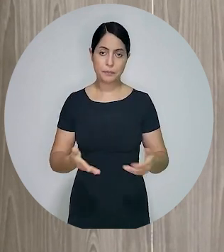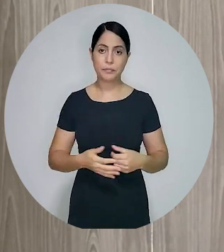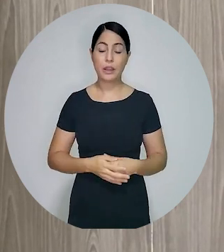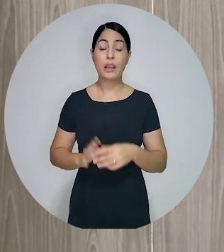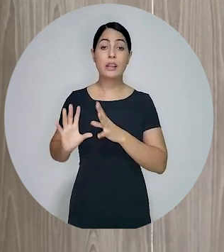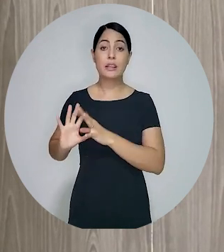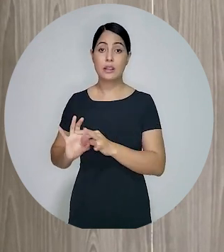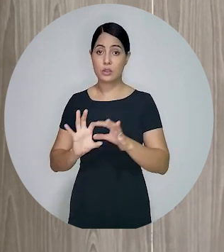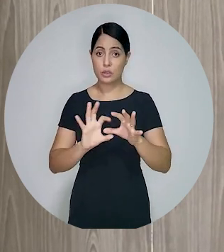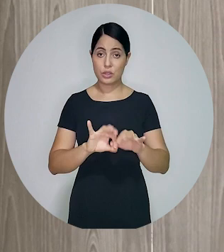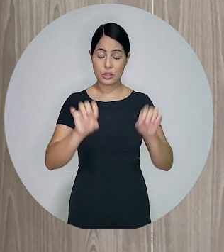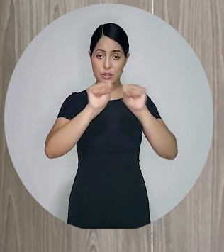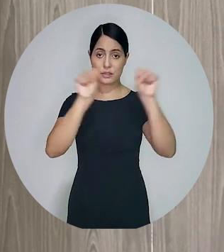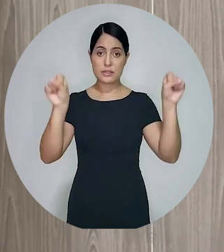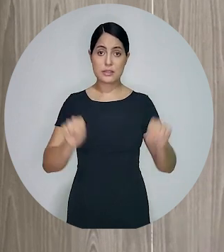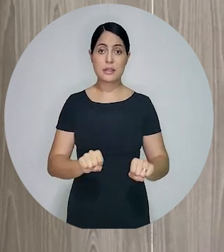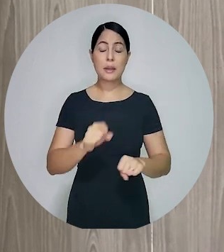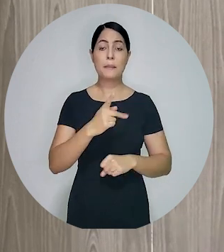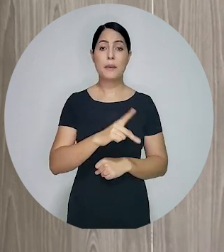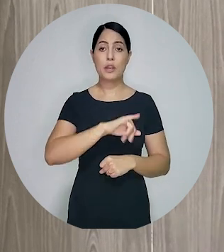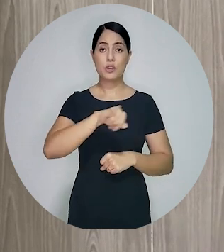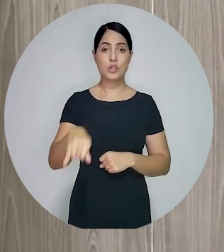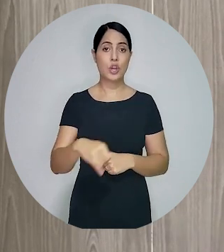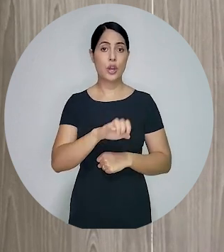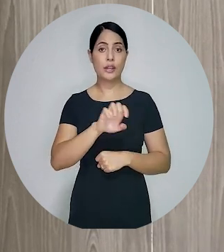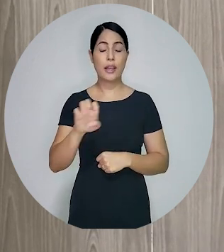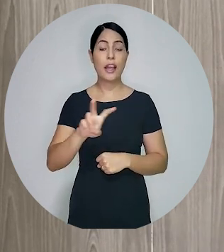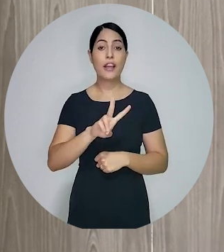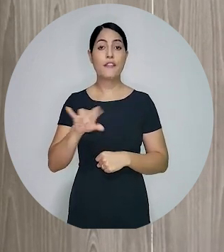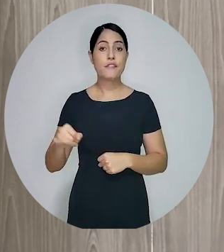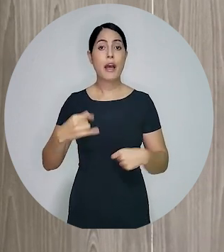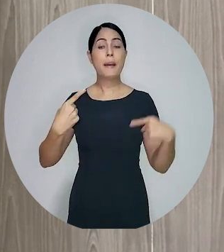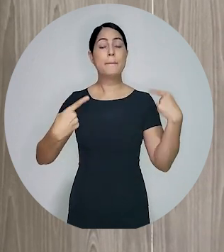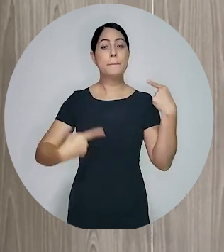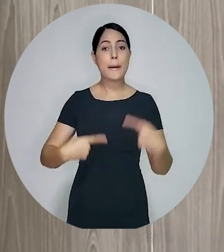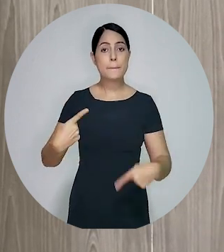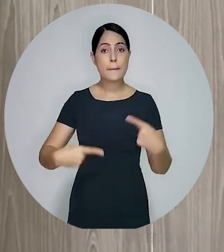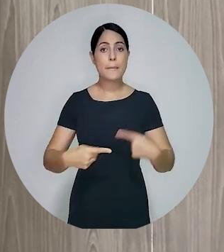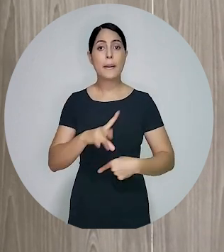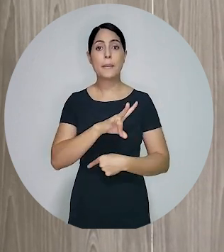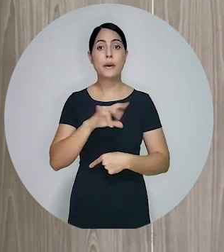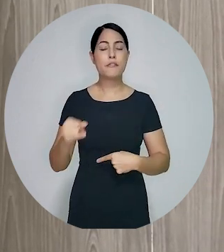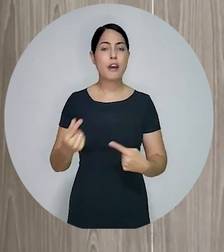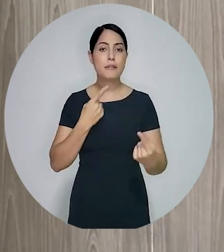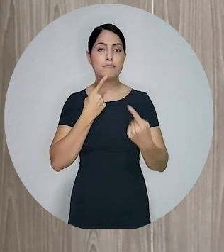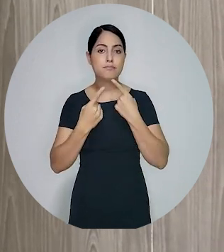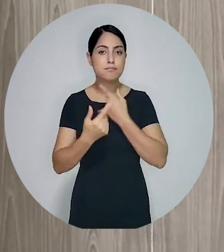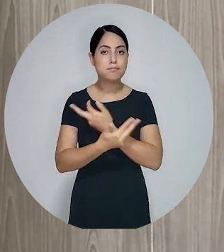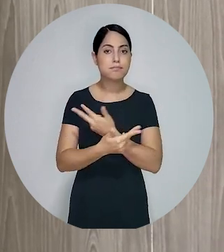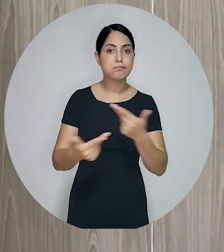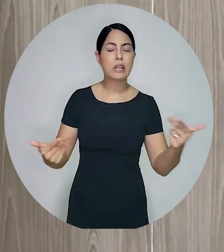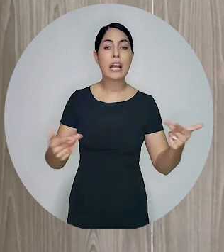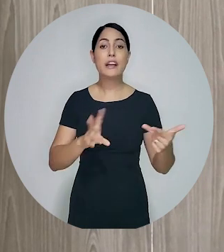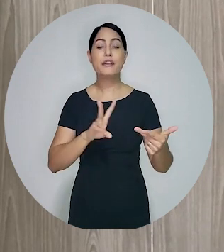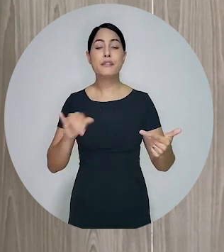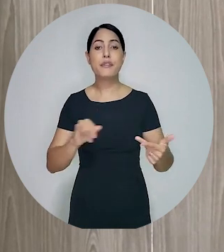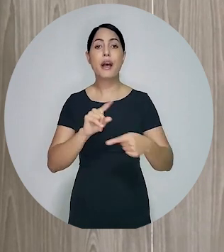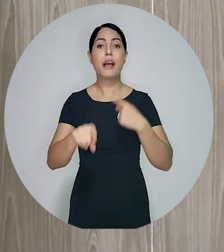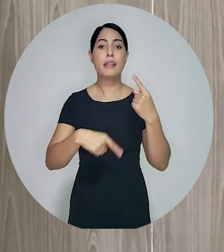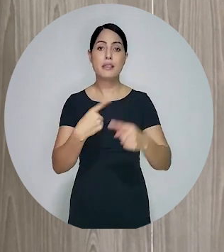sugestões de melhorias no sistema PJE serão debatidas serão discutidas e,